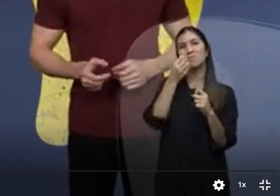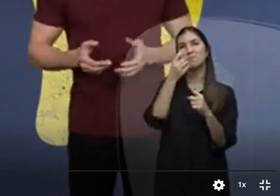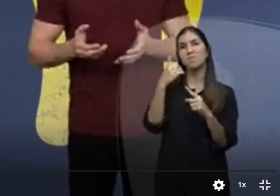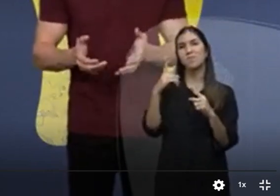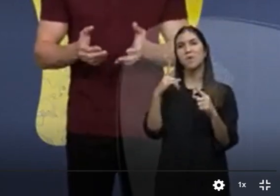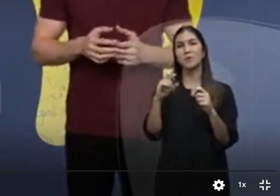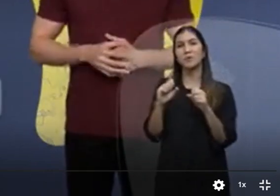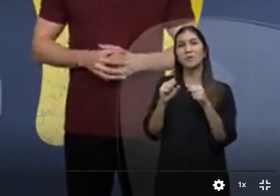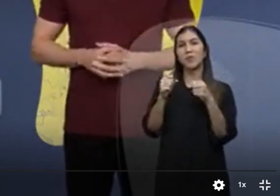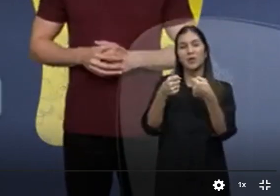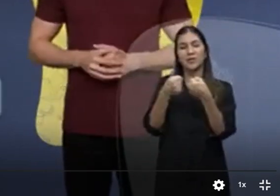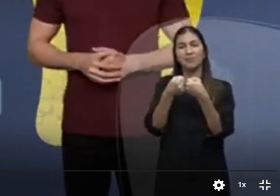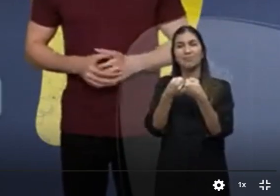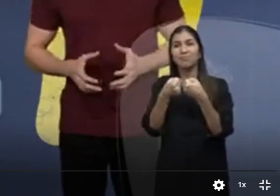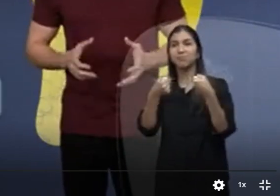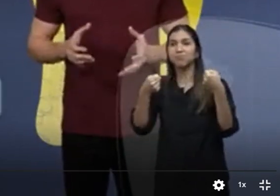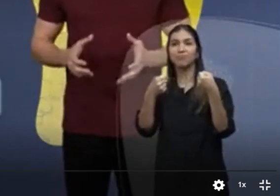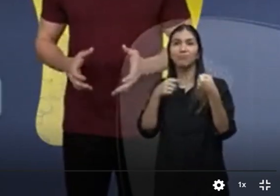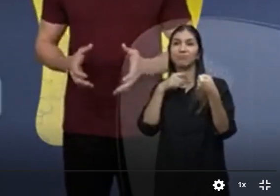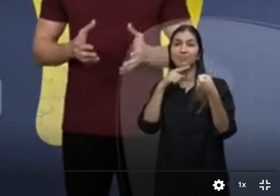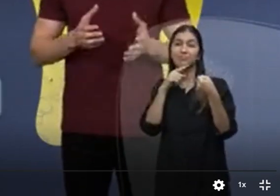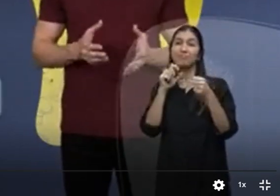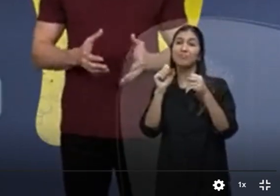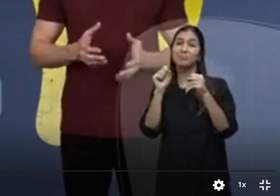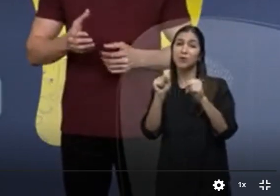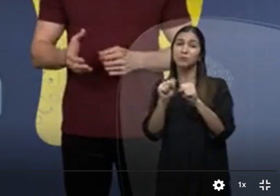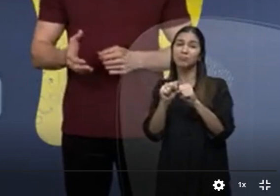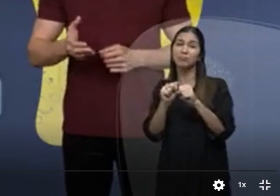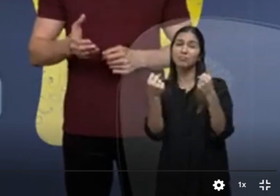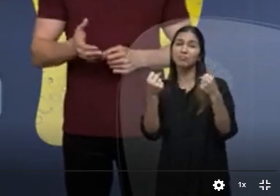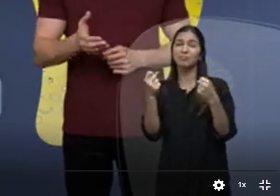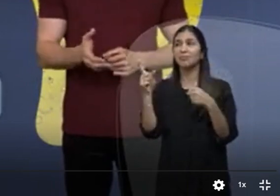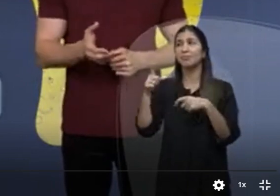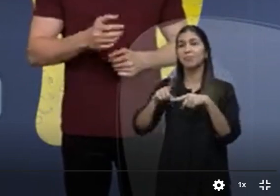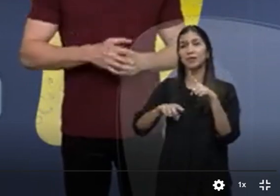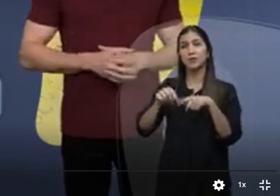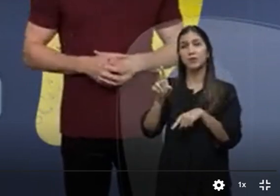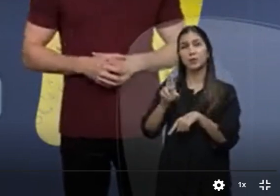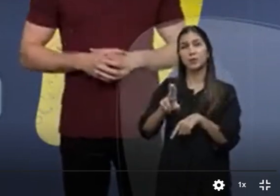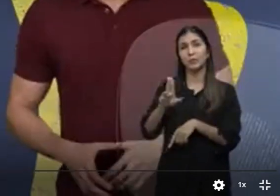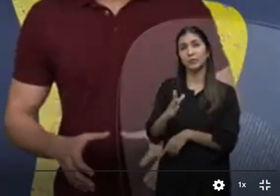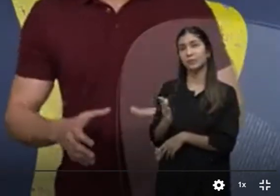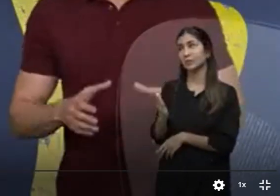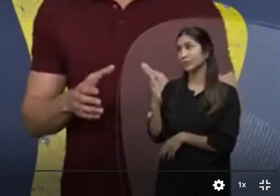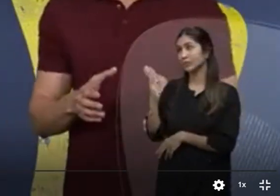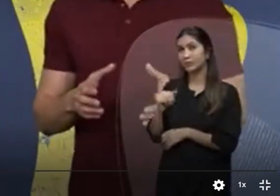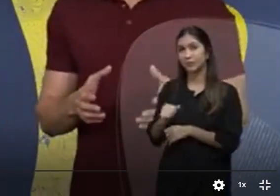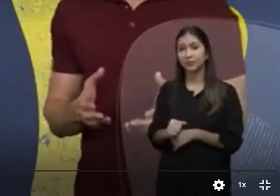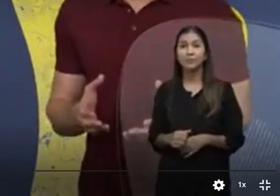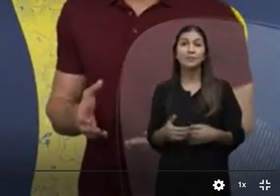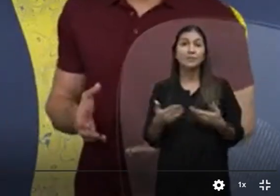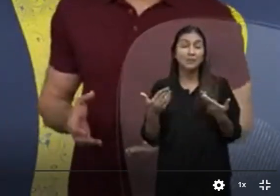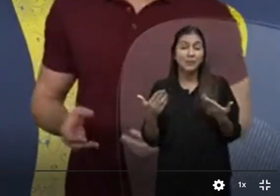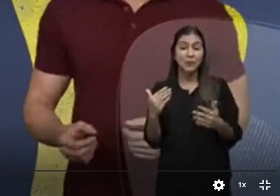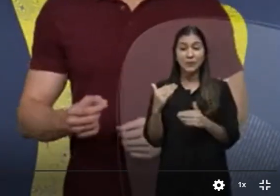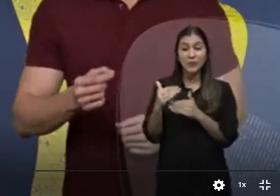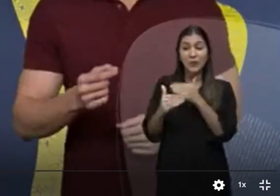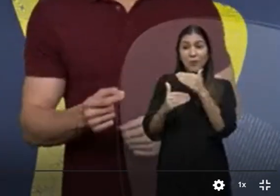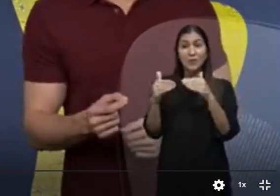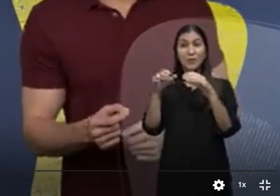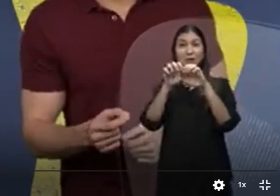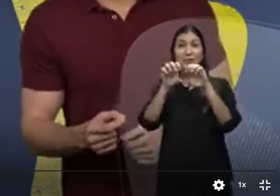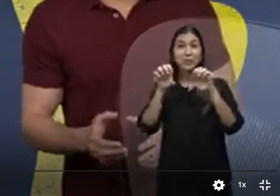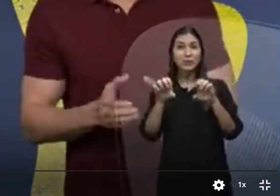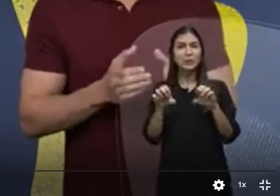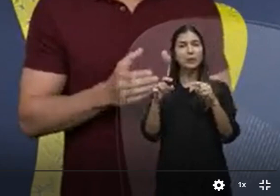resistente a esforços de tração, o que pode causar a ruptura do material por meio de fissuras. Por conta disso, foi desenvolvida uma